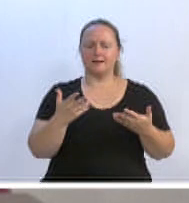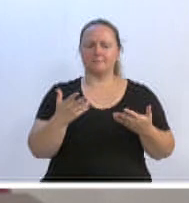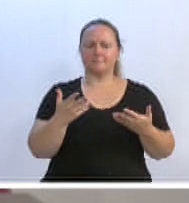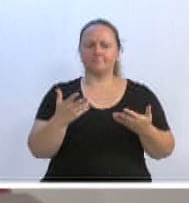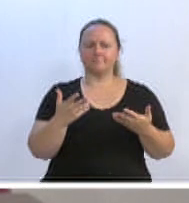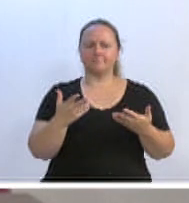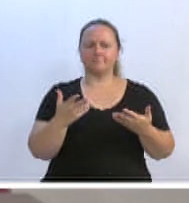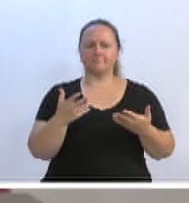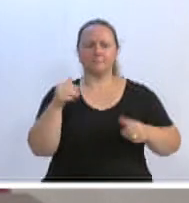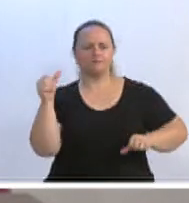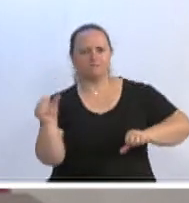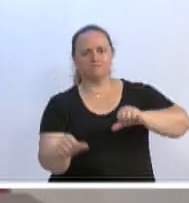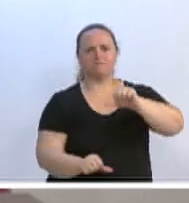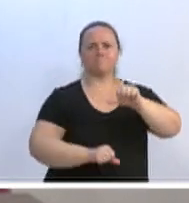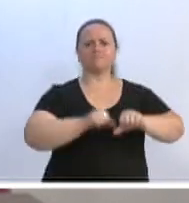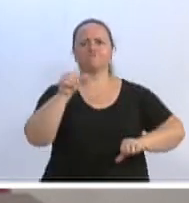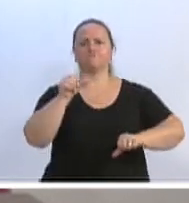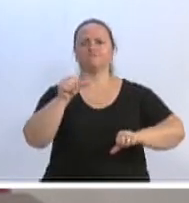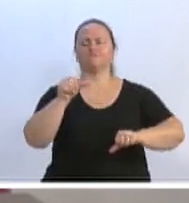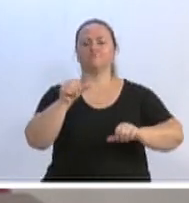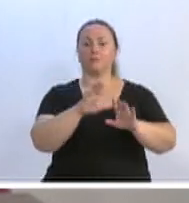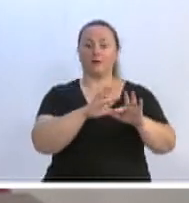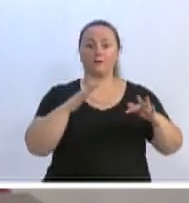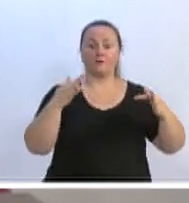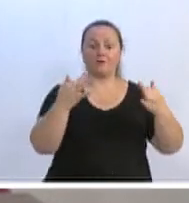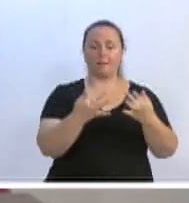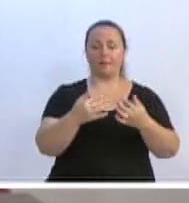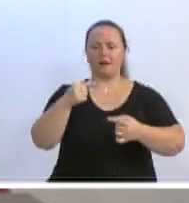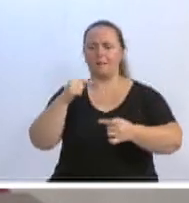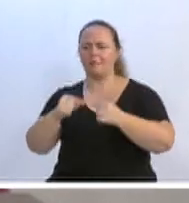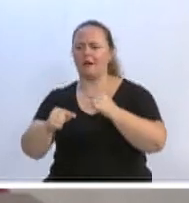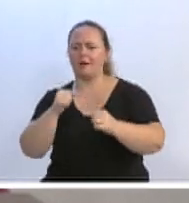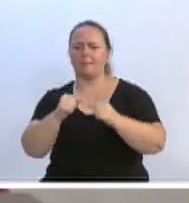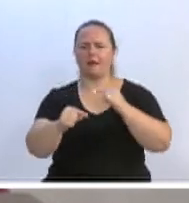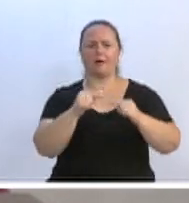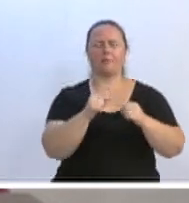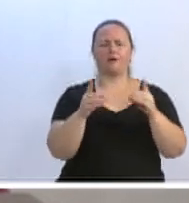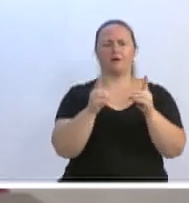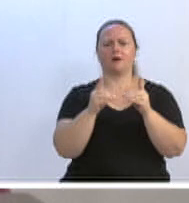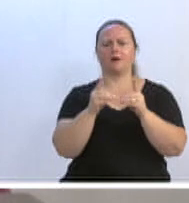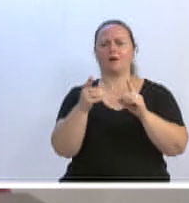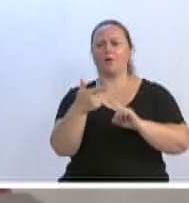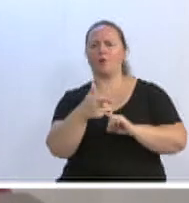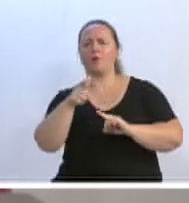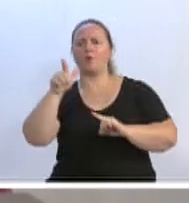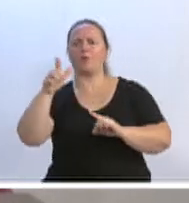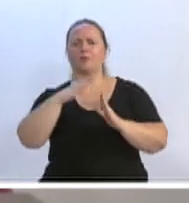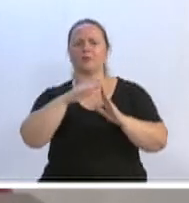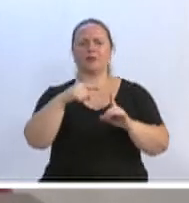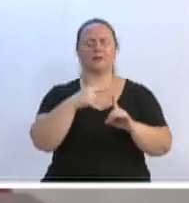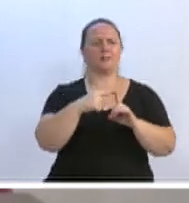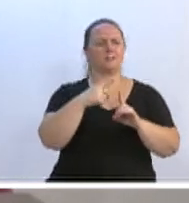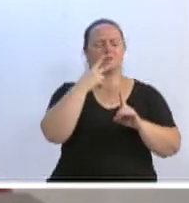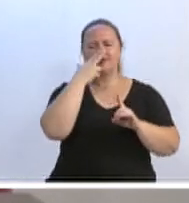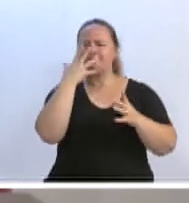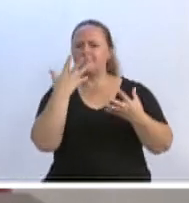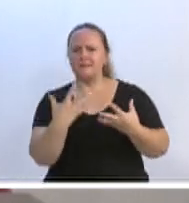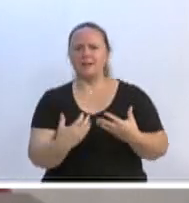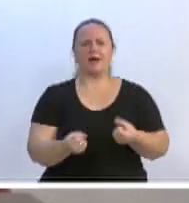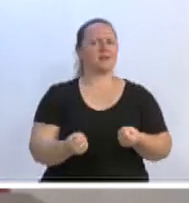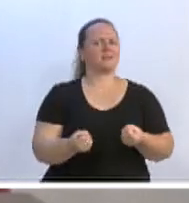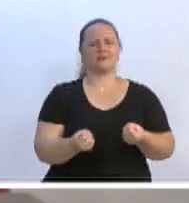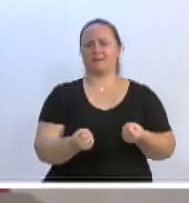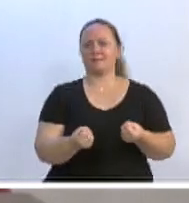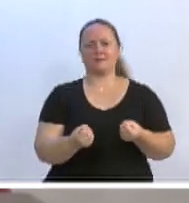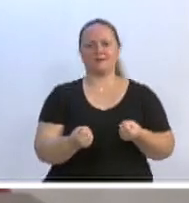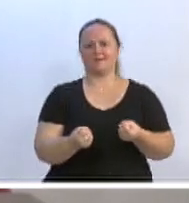ou rebelião familiar contra os segmentos doutrinários de qualquer igreja.